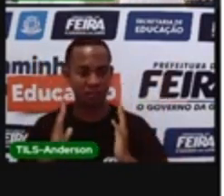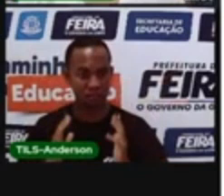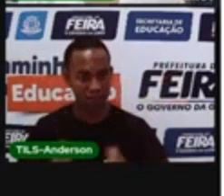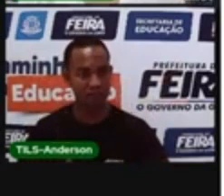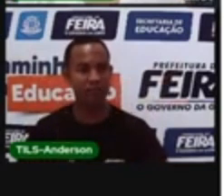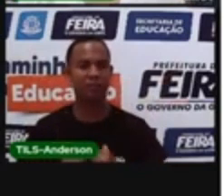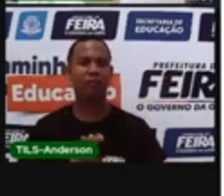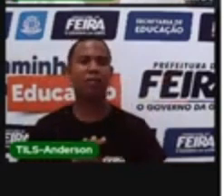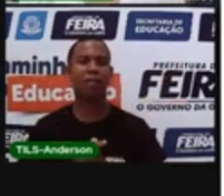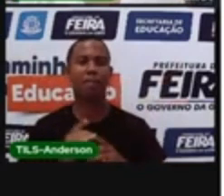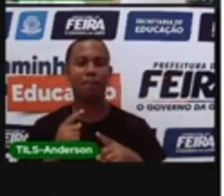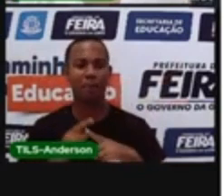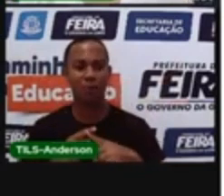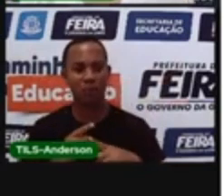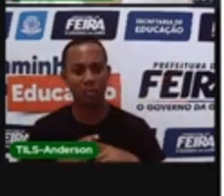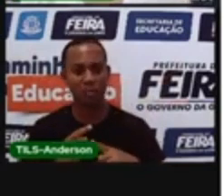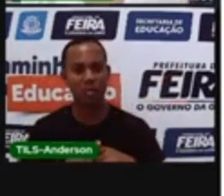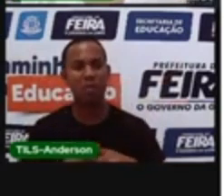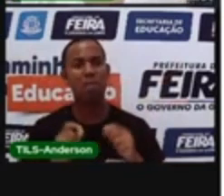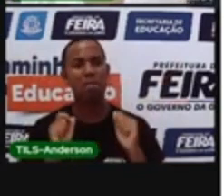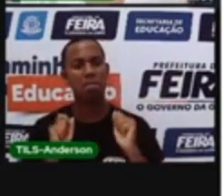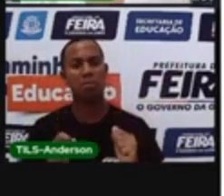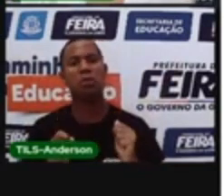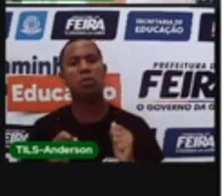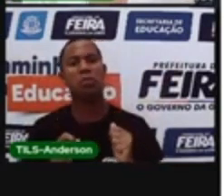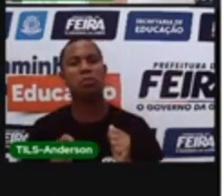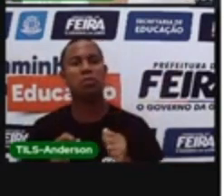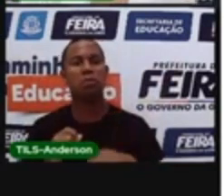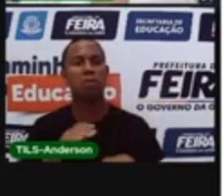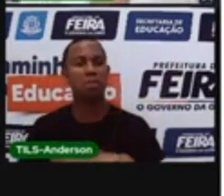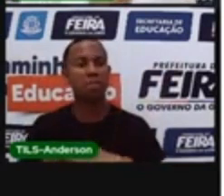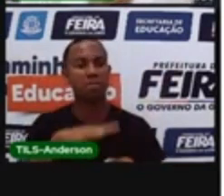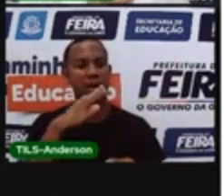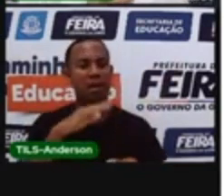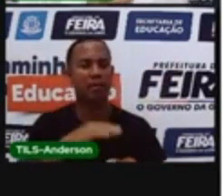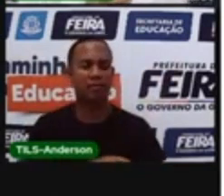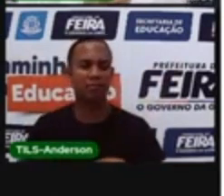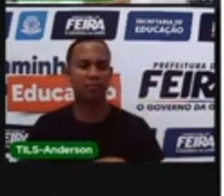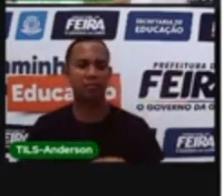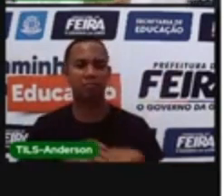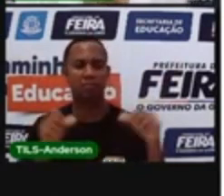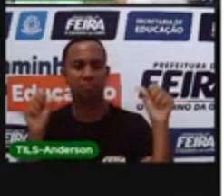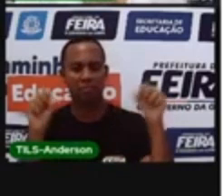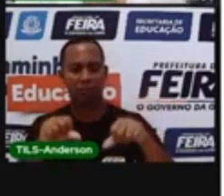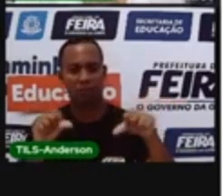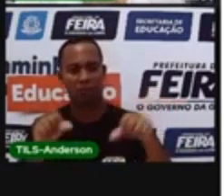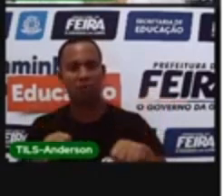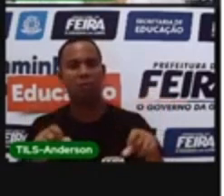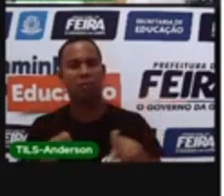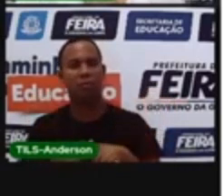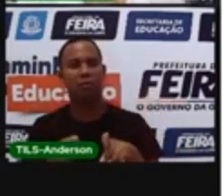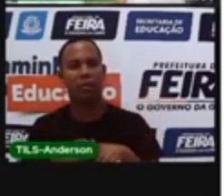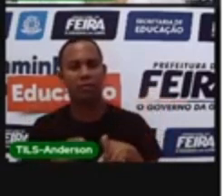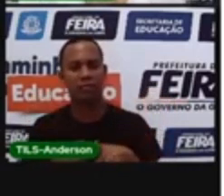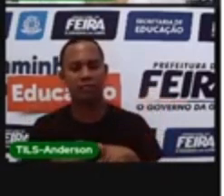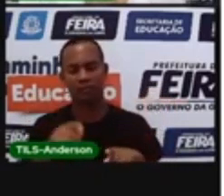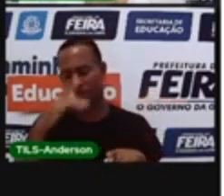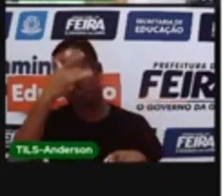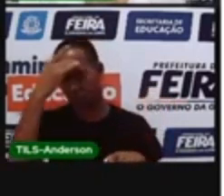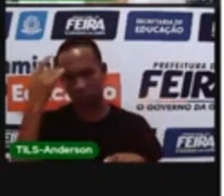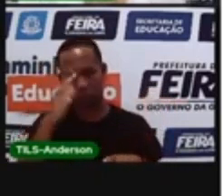tratado, porque assim ele vai causar menos danos, vai ser menos prejudicial para o quê?